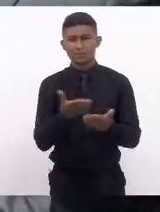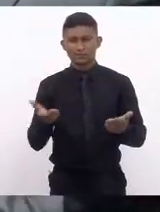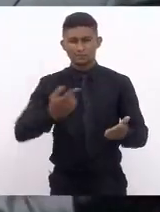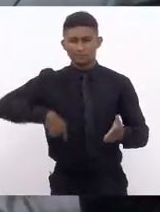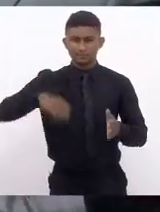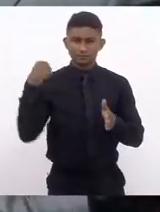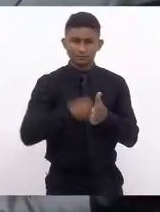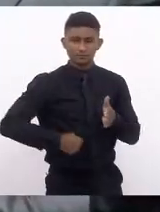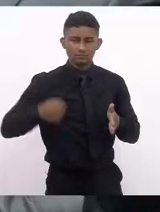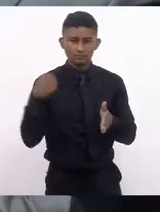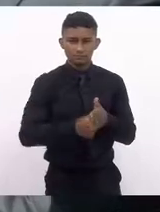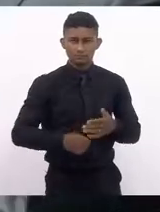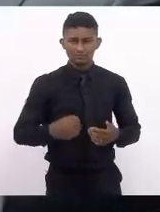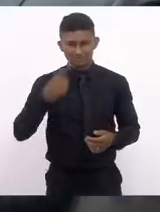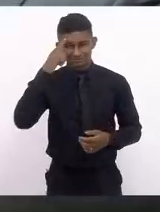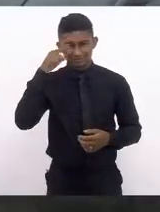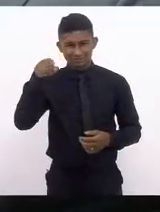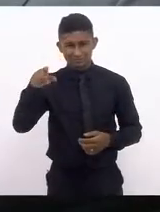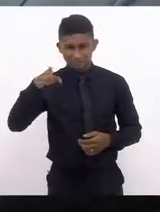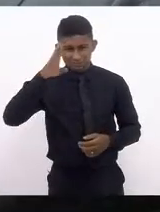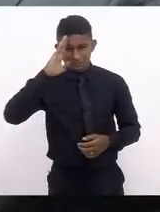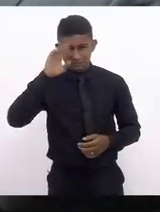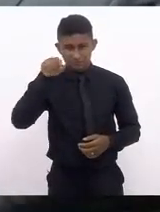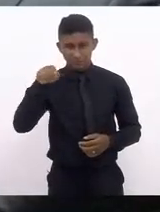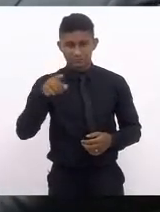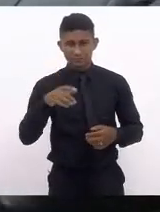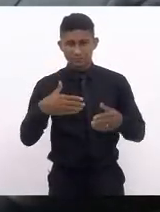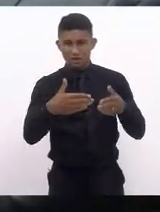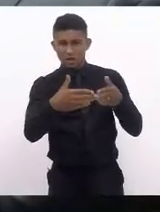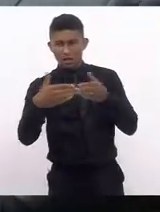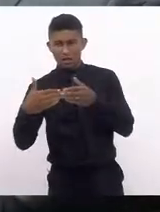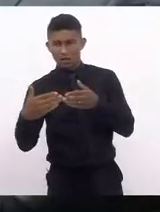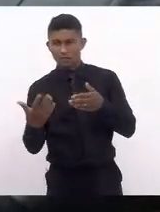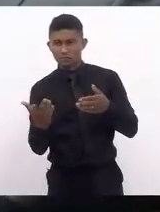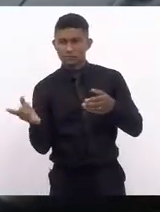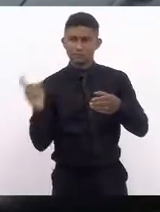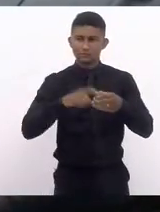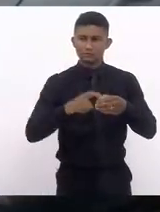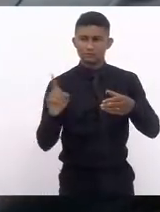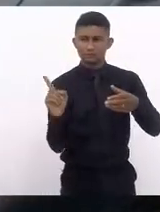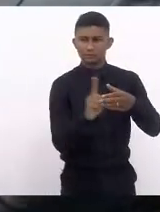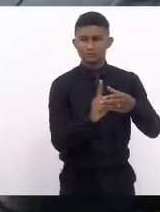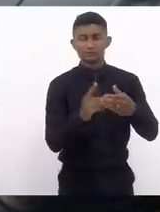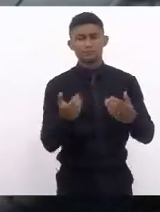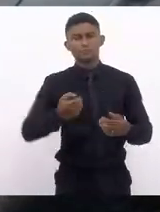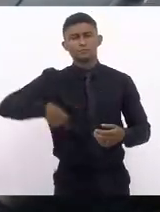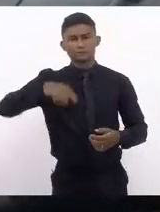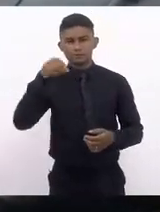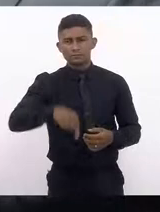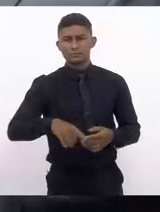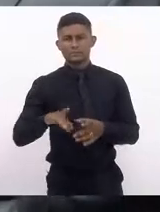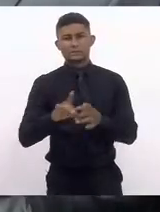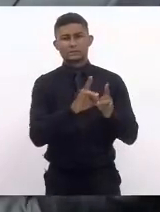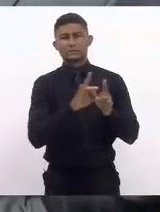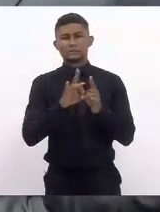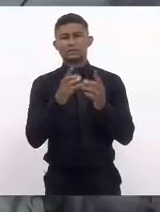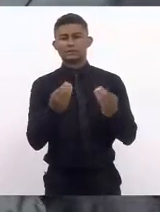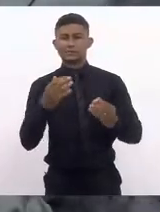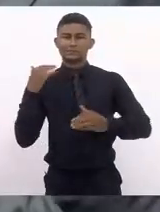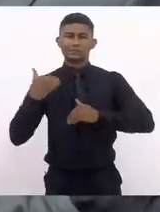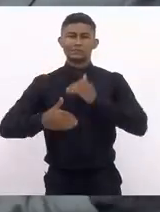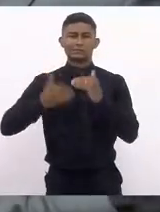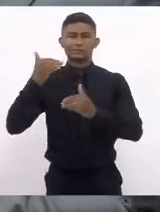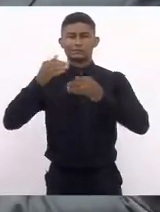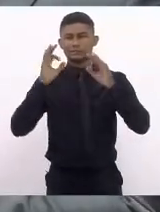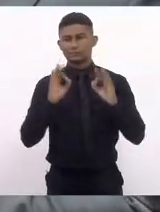estar aqui lutando o Coronel mesmo tava na reserva voltou agora bom então quero dizer que nós estamos aqui Unidos para avançar cada dia